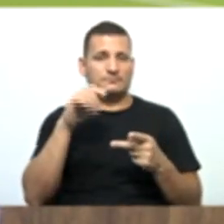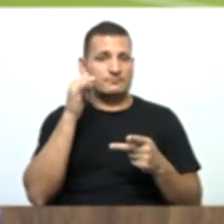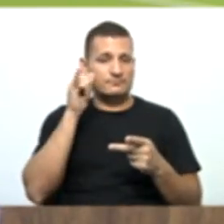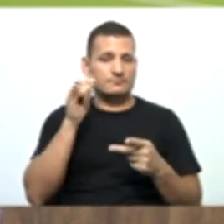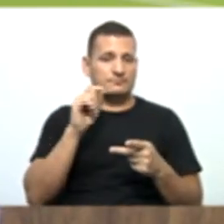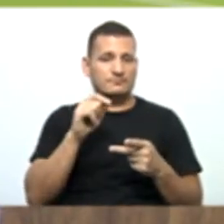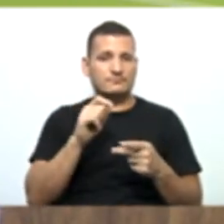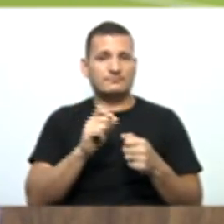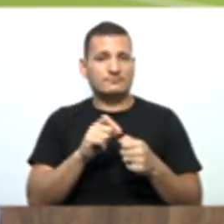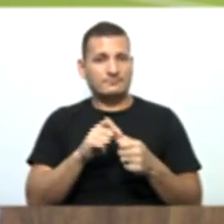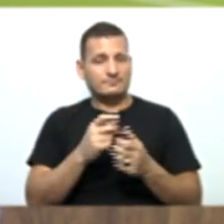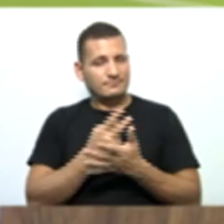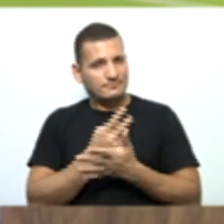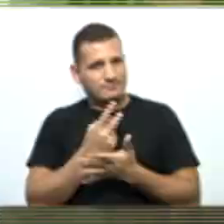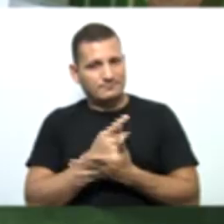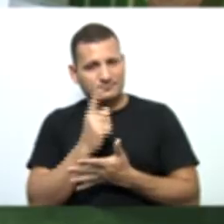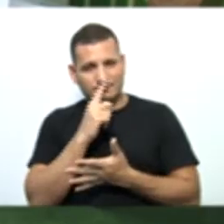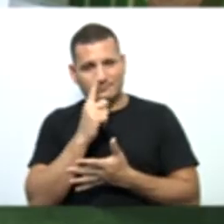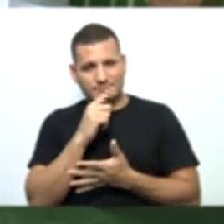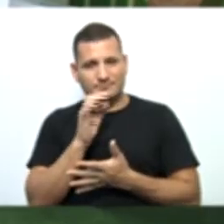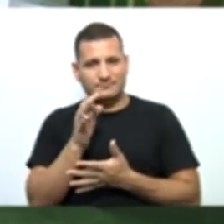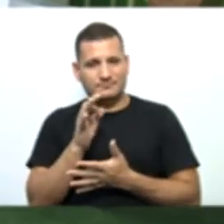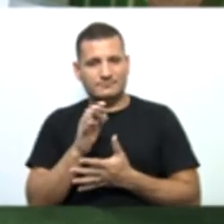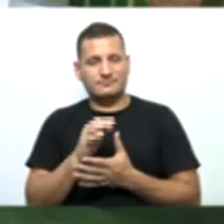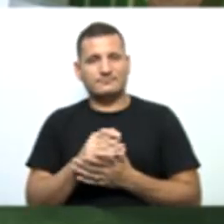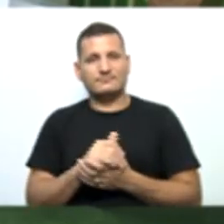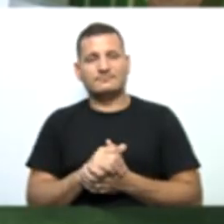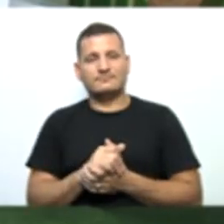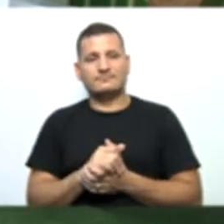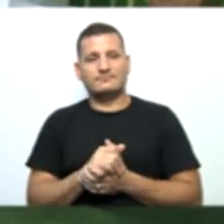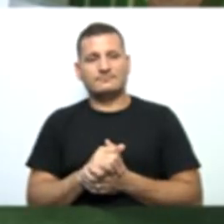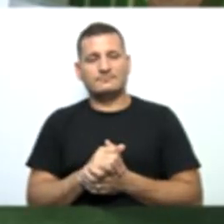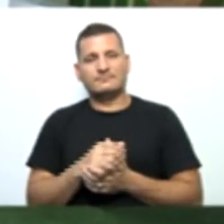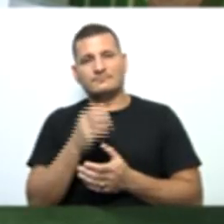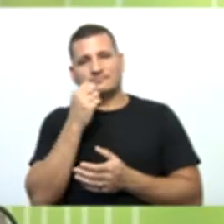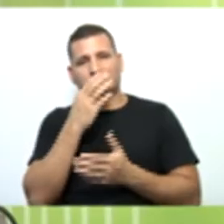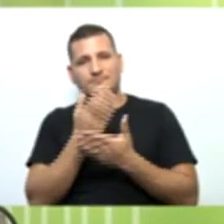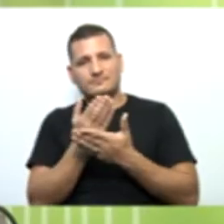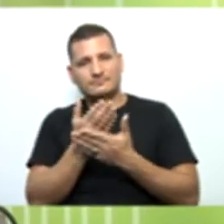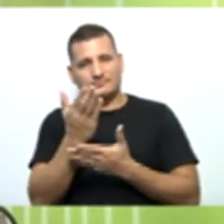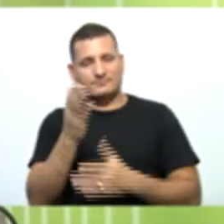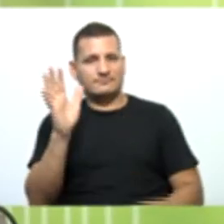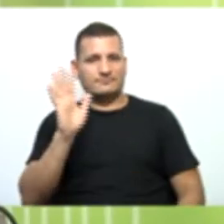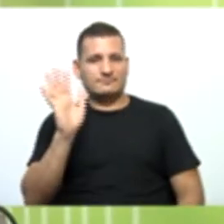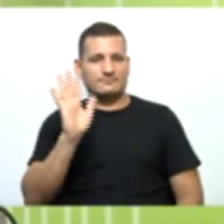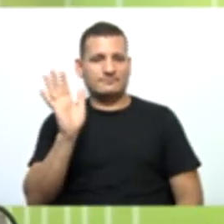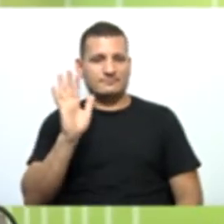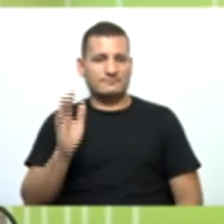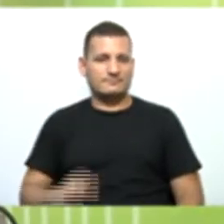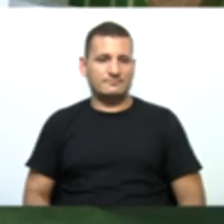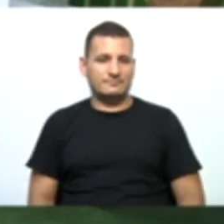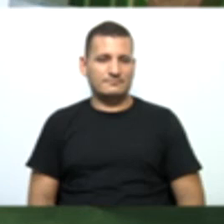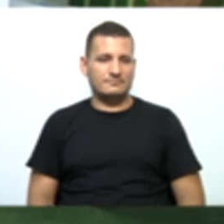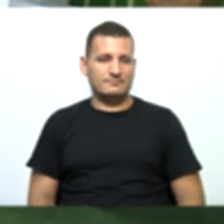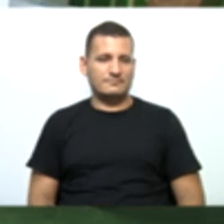fazer gambiarra, né? É, a gambiarra. Certo, gente? Então, ó, boa aula e até a próxima, certo?